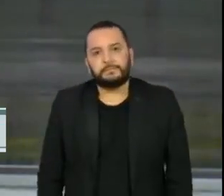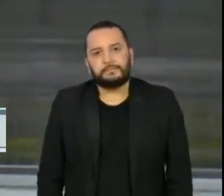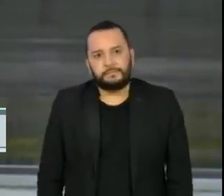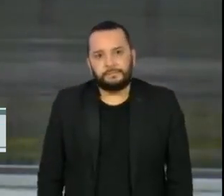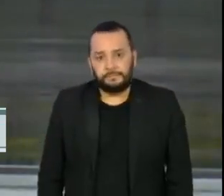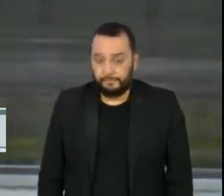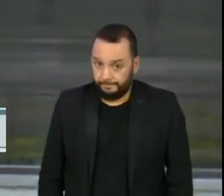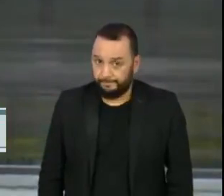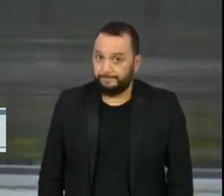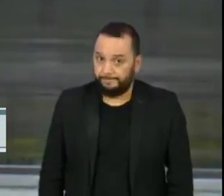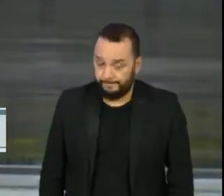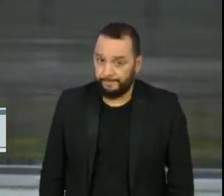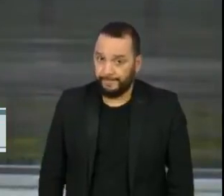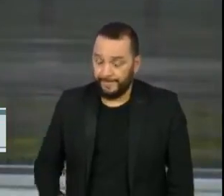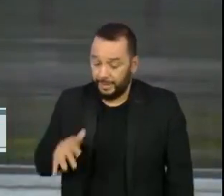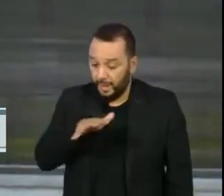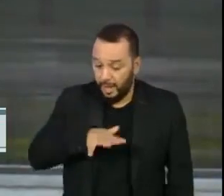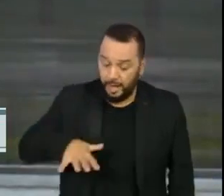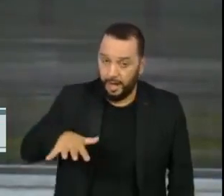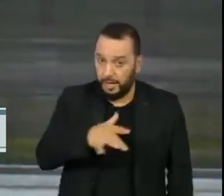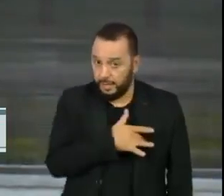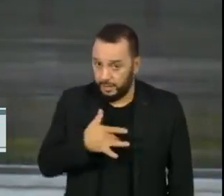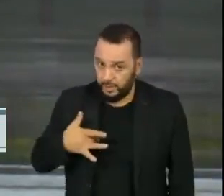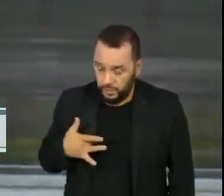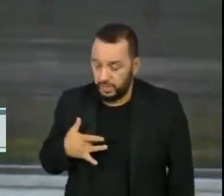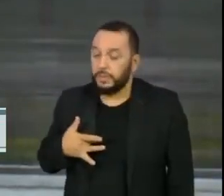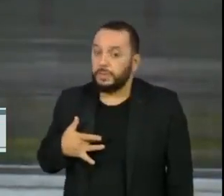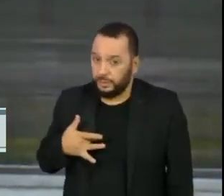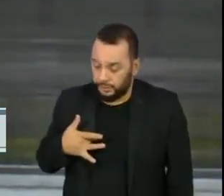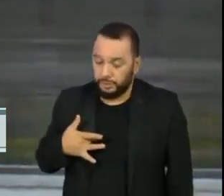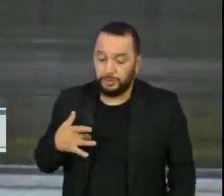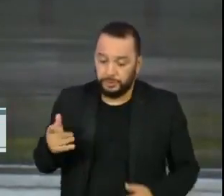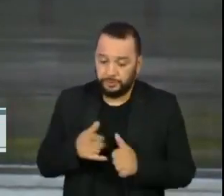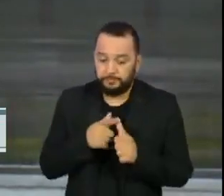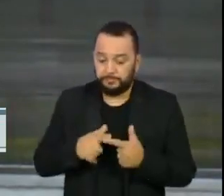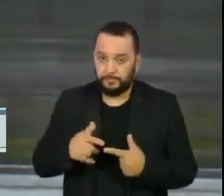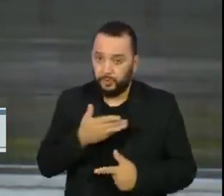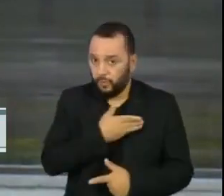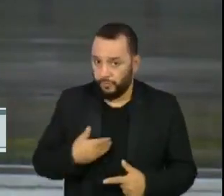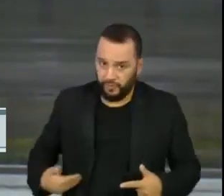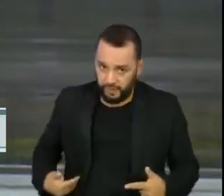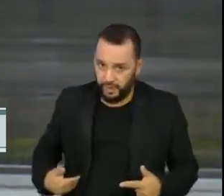A linha de frente da medicina, governos municipais,